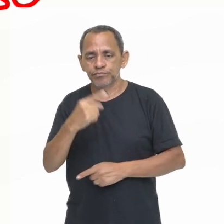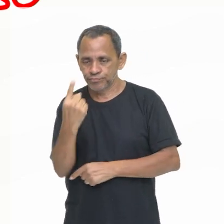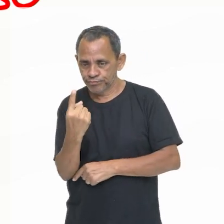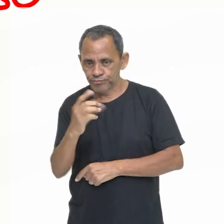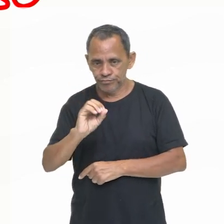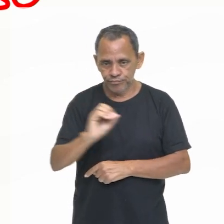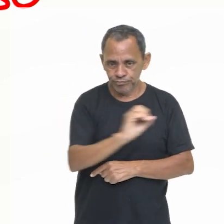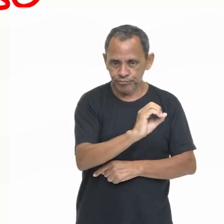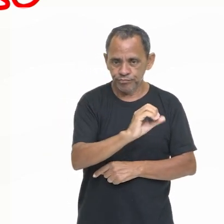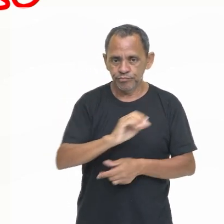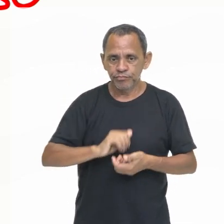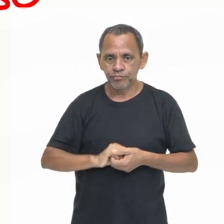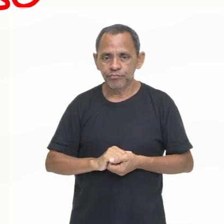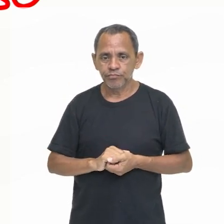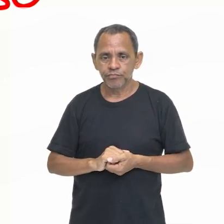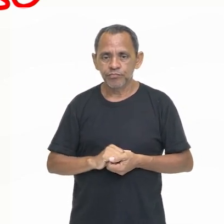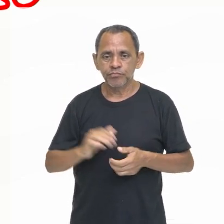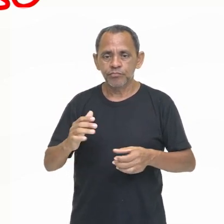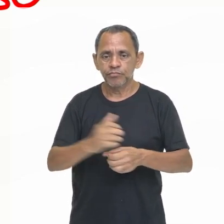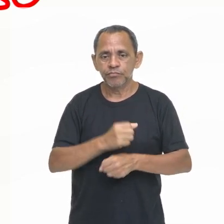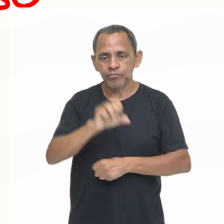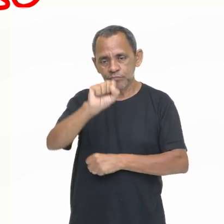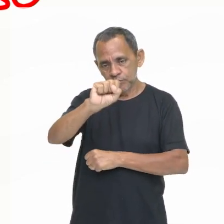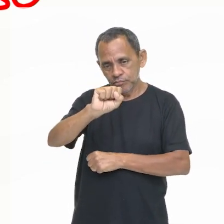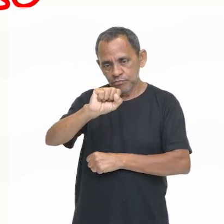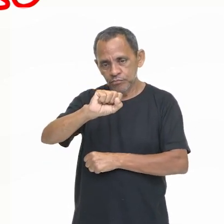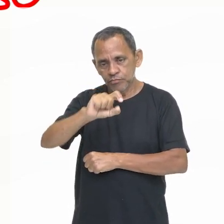Dividindo mais uma vez por 1000, nós vamos ter